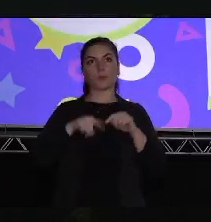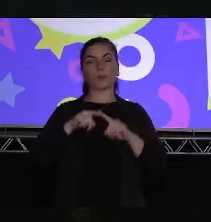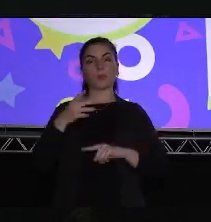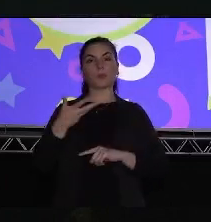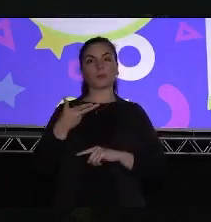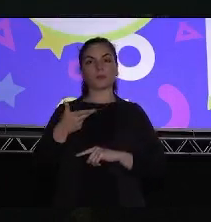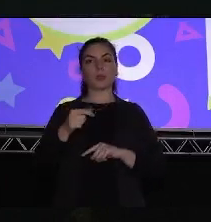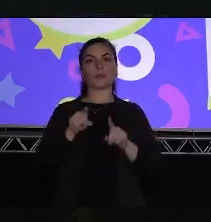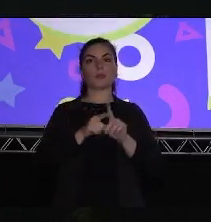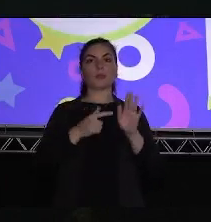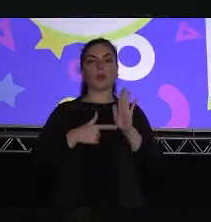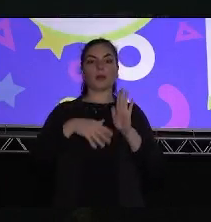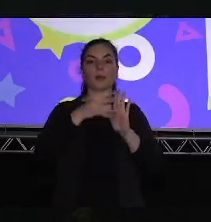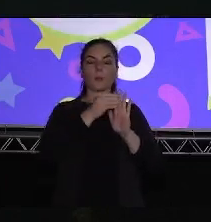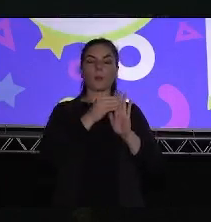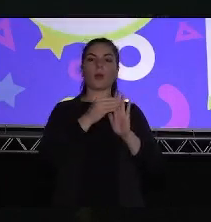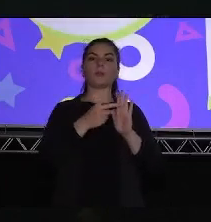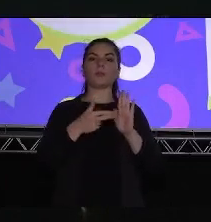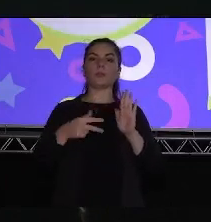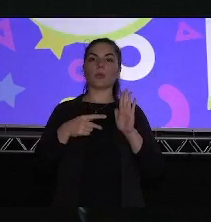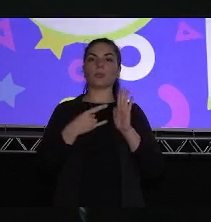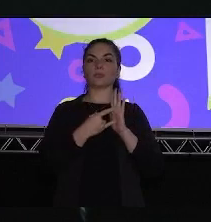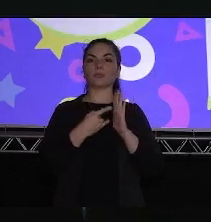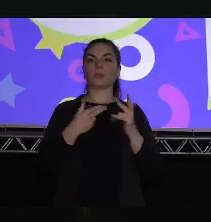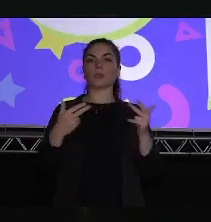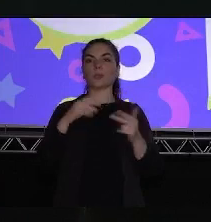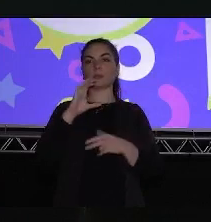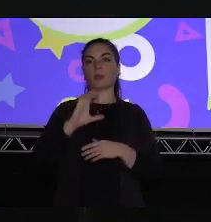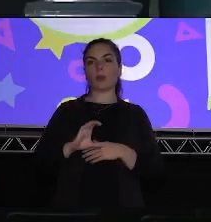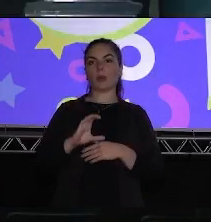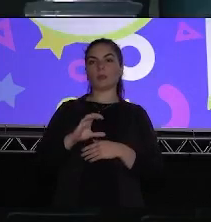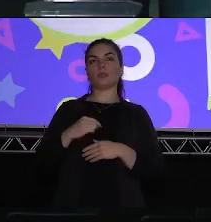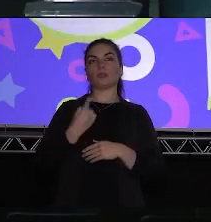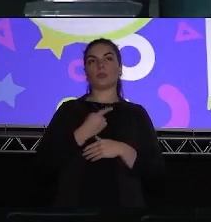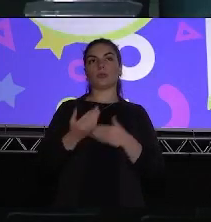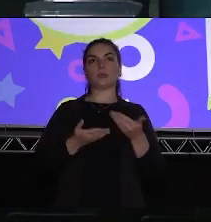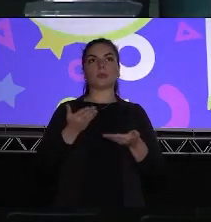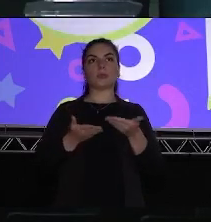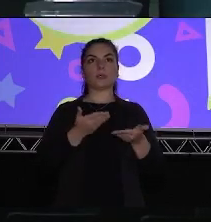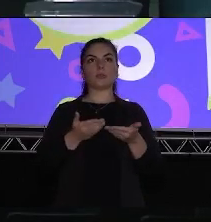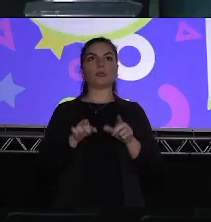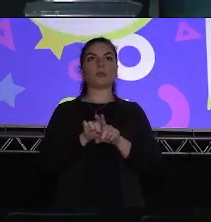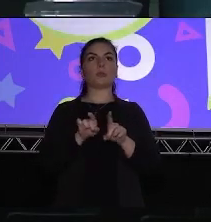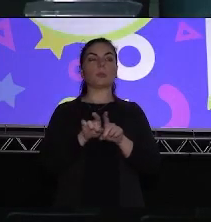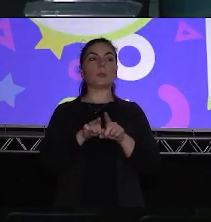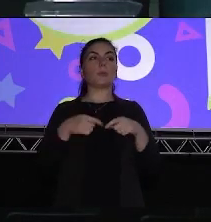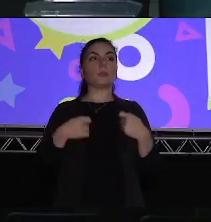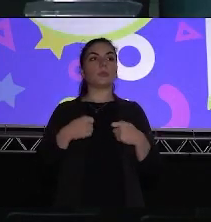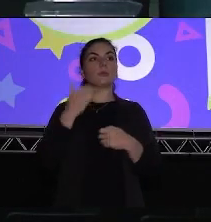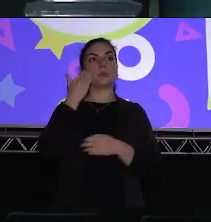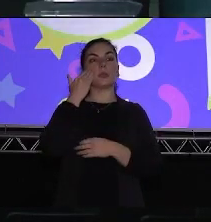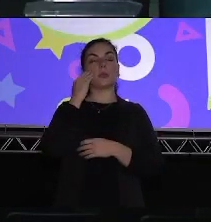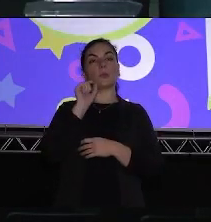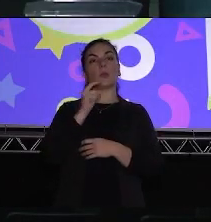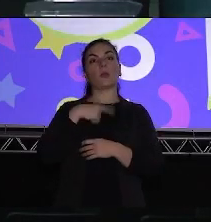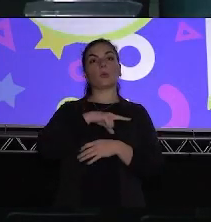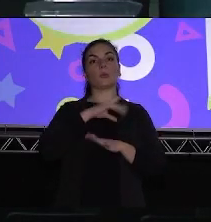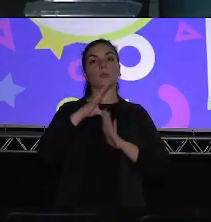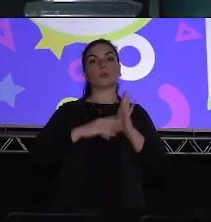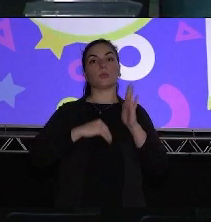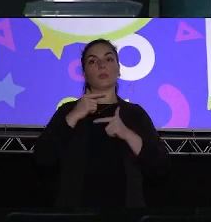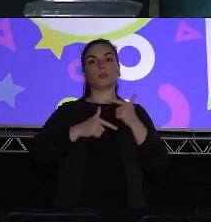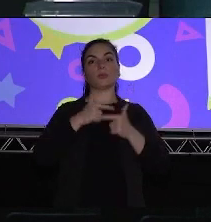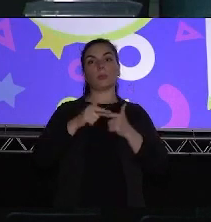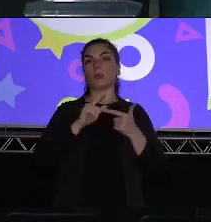linguagens em frameworks específicas, às vezes, para os clientes ou para o negócio que a gente atende. A gente também precisa entender que o nosso modelo de trabalho não